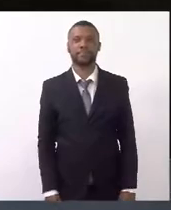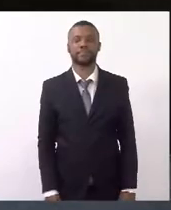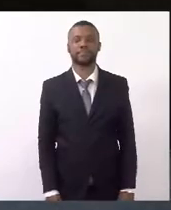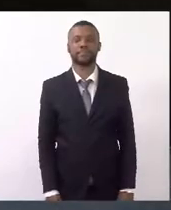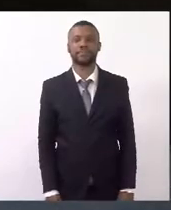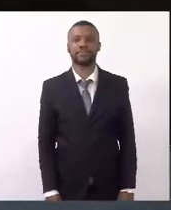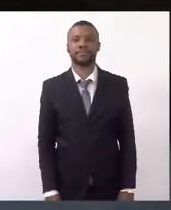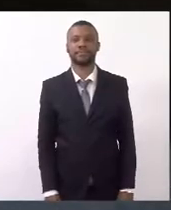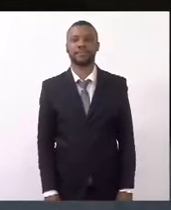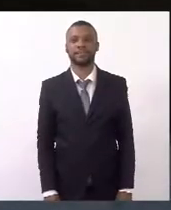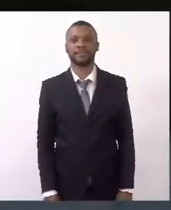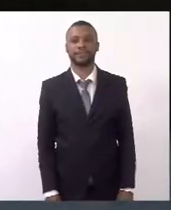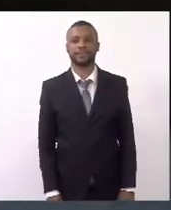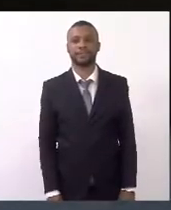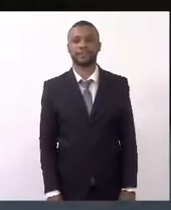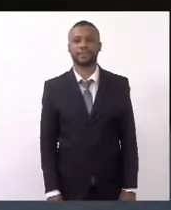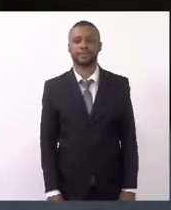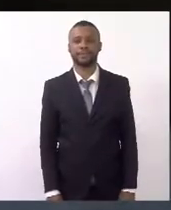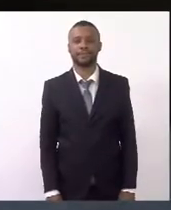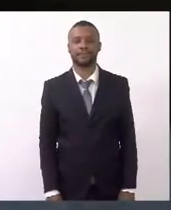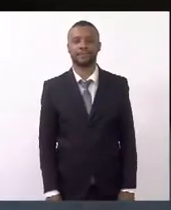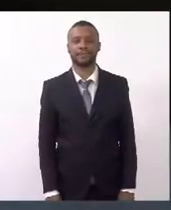E aí